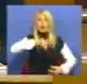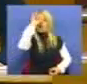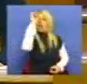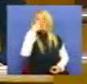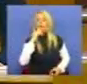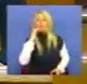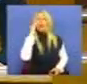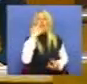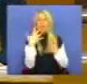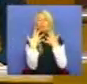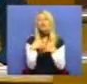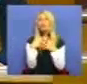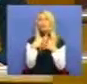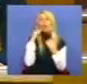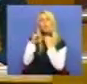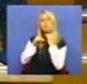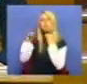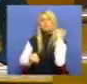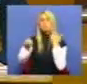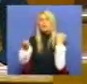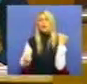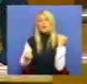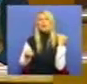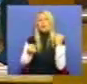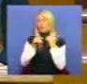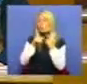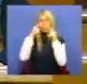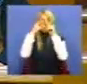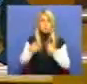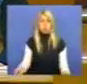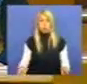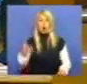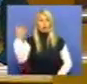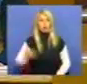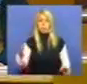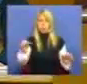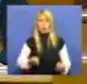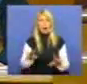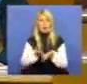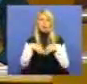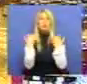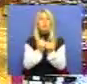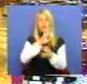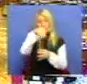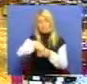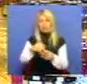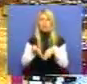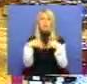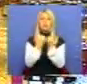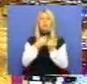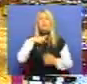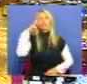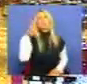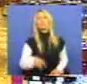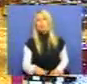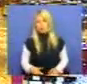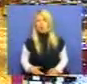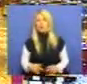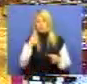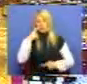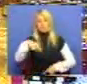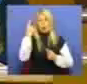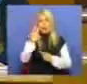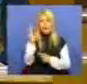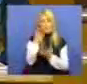um agravamento estrutural das desigualdades, das disparidades, da injustiça social na sociedade portuguesa. Mostram duas